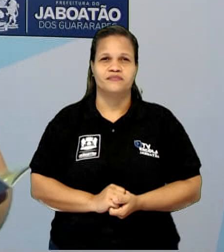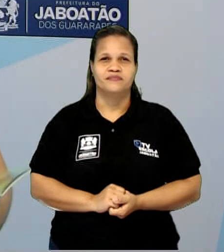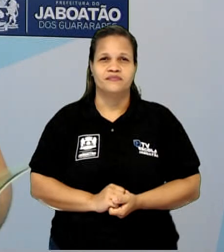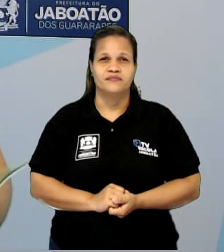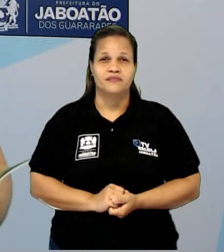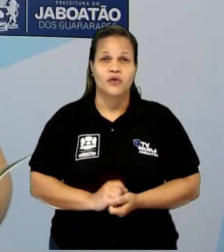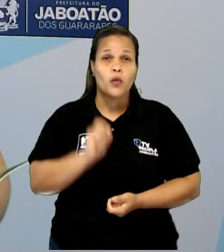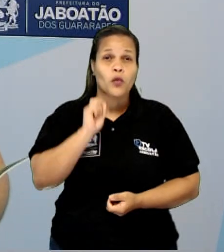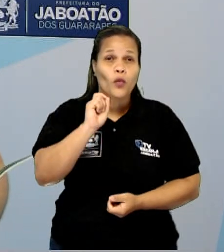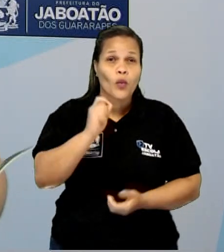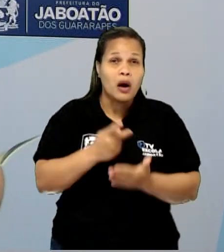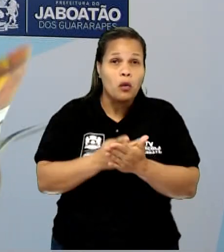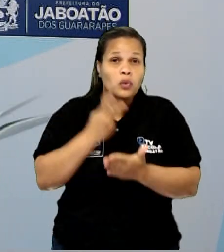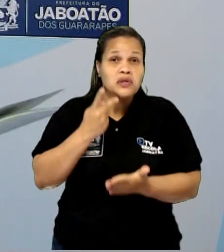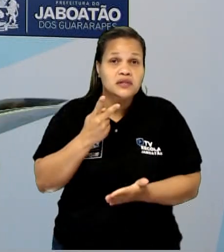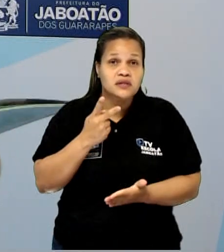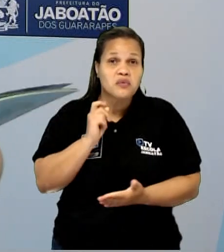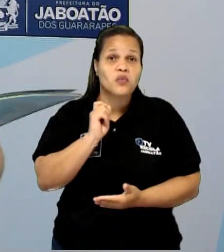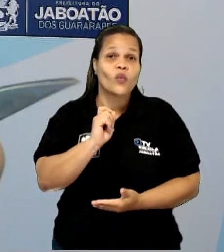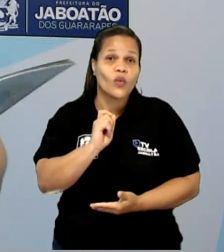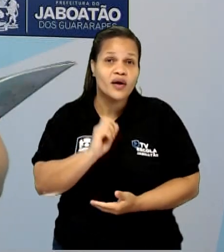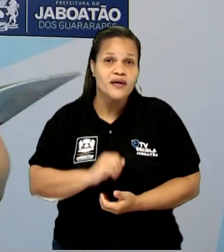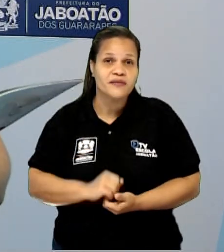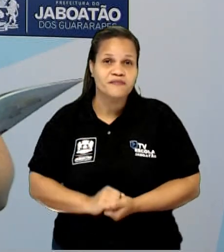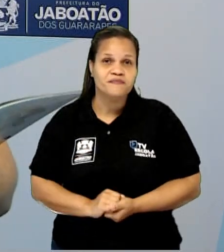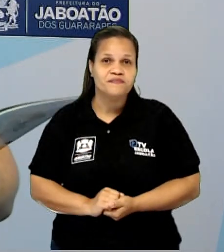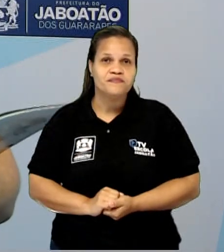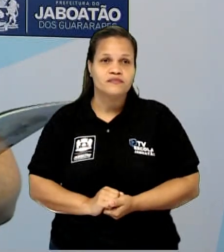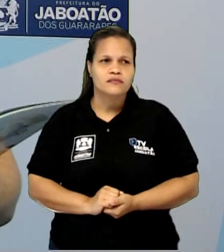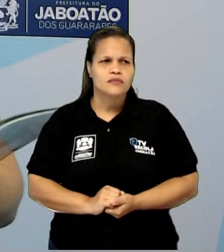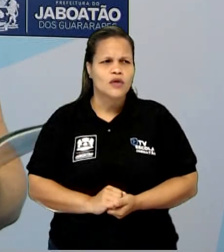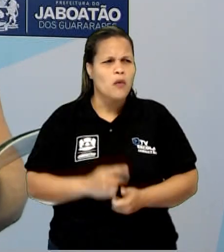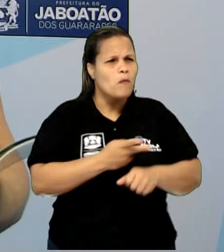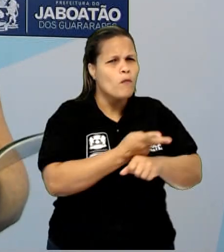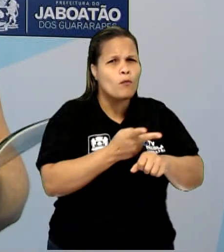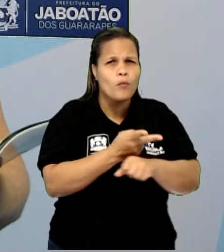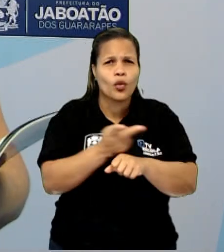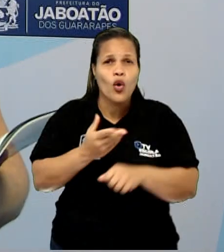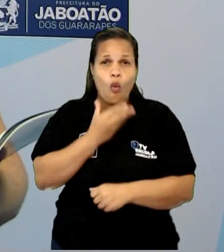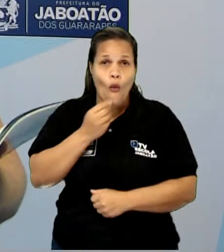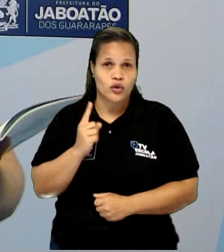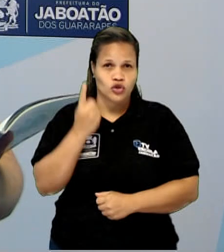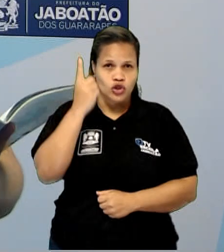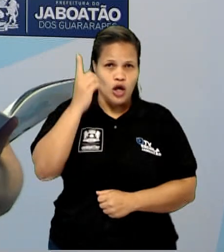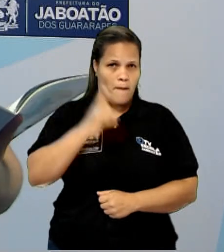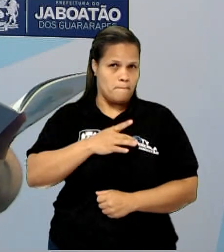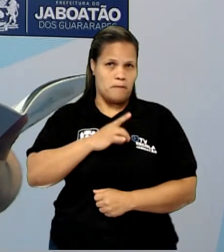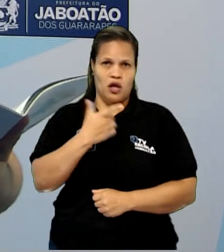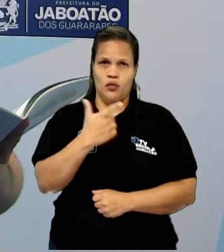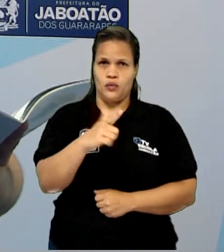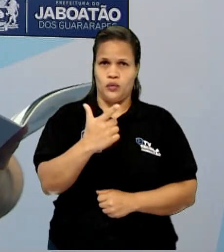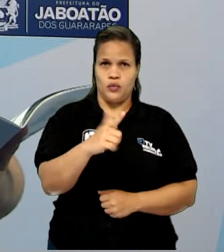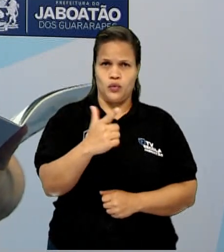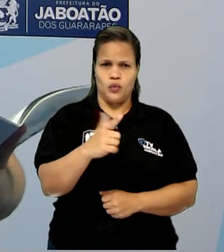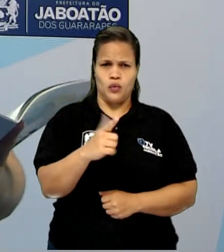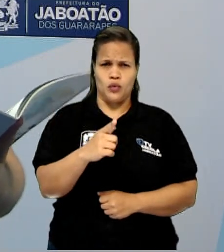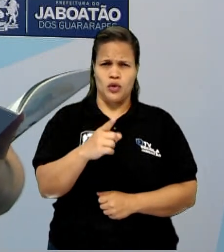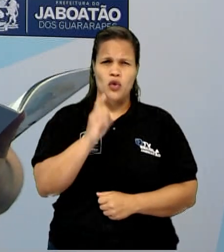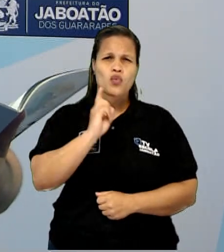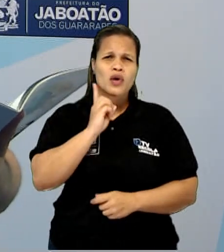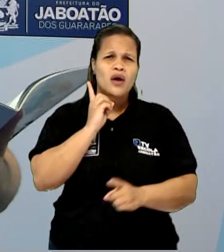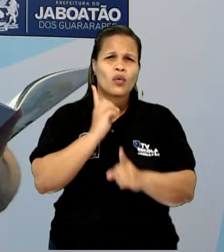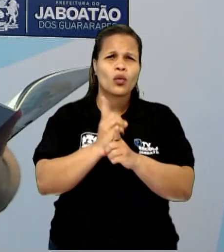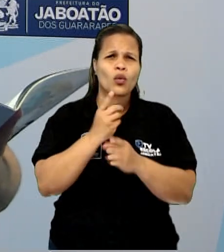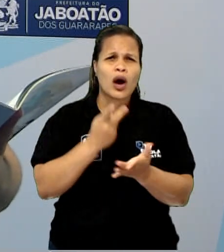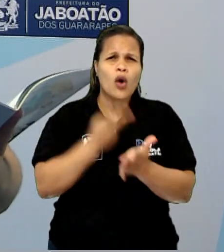O que será que aconteceu? Procurei o tal gigante, pois eu nunca tive medo. Descobri que um espinho tinha entrado no